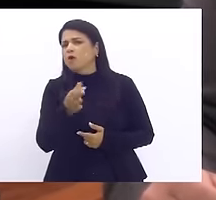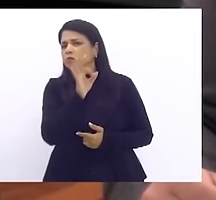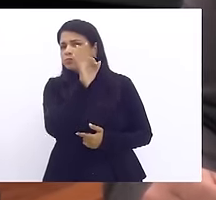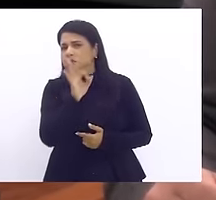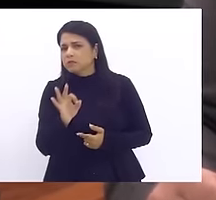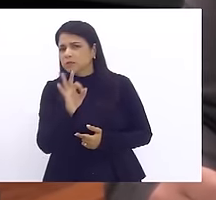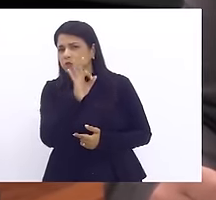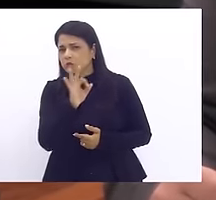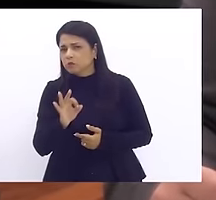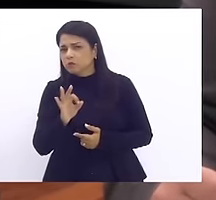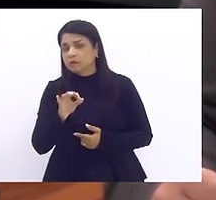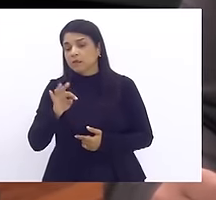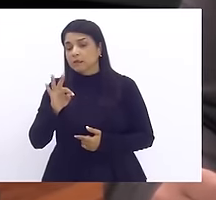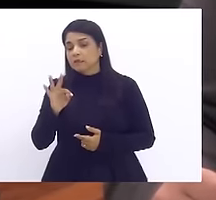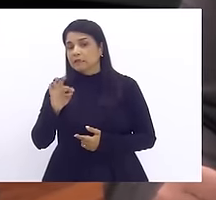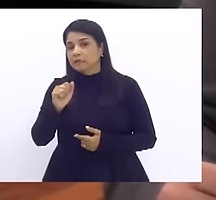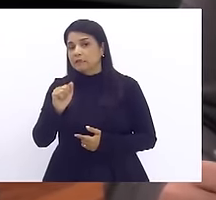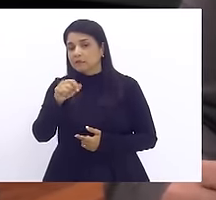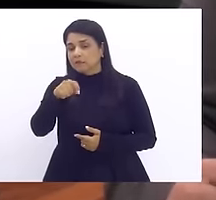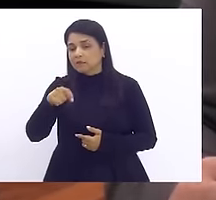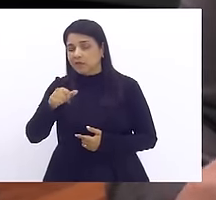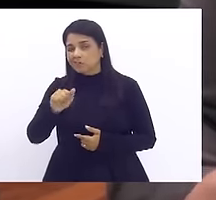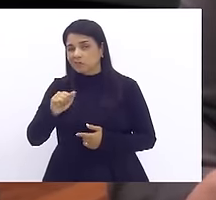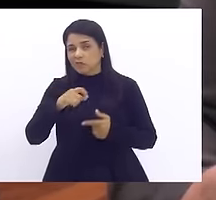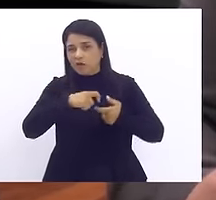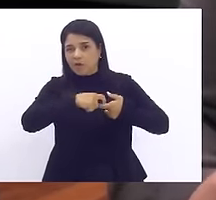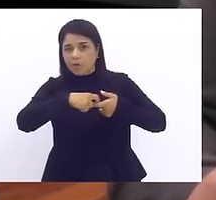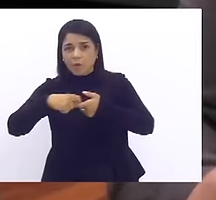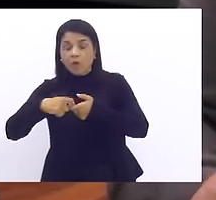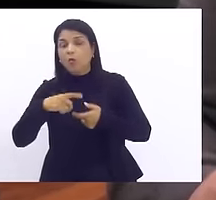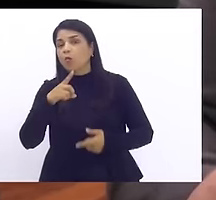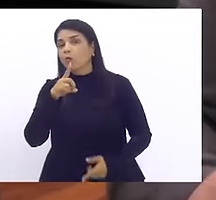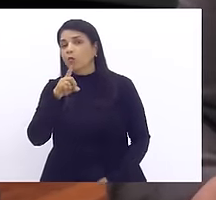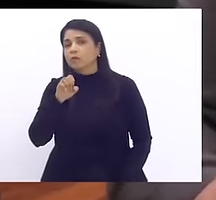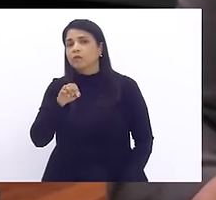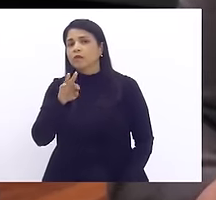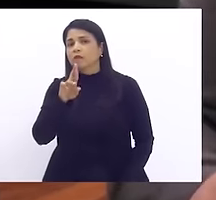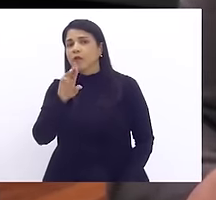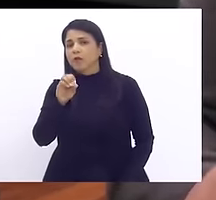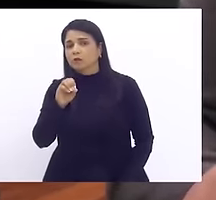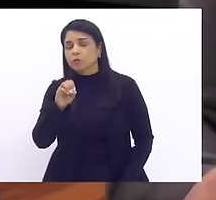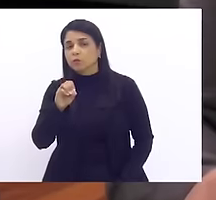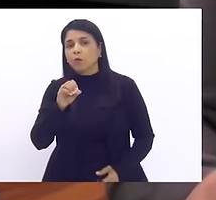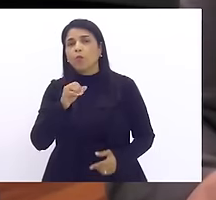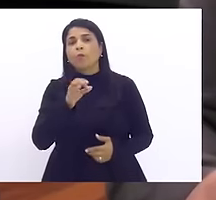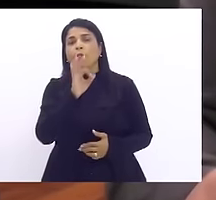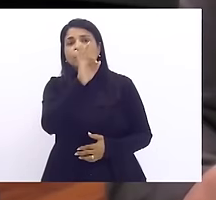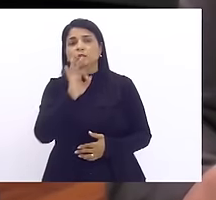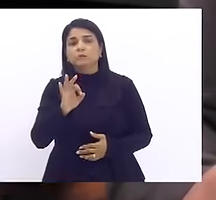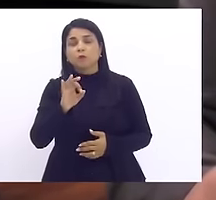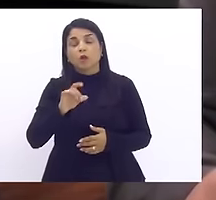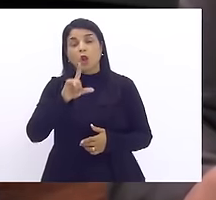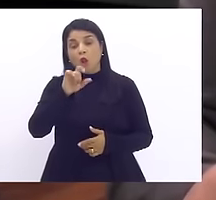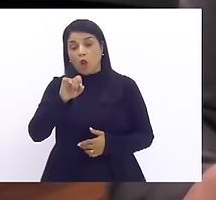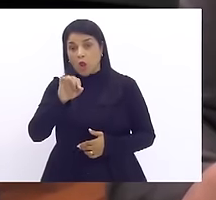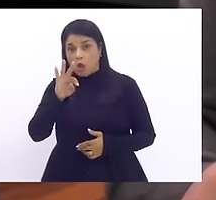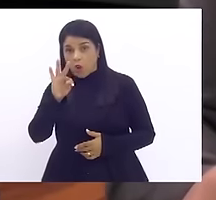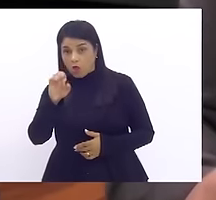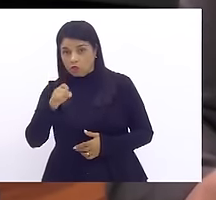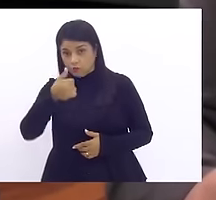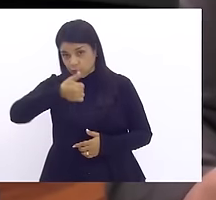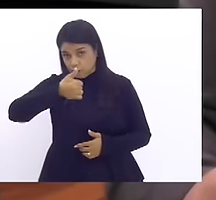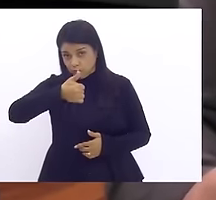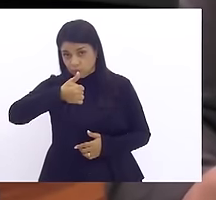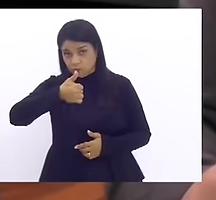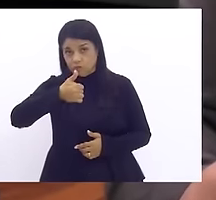da taxa de reboque isso aí é o neto tem direito a quantos por cento que a senhora falou se for lote 1 capital Niterói São